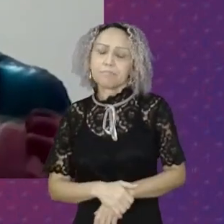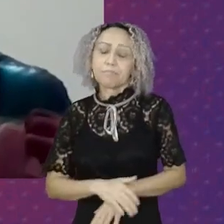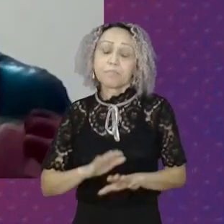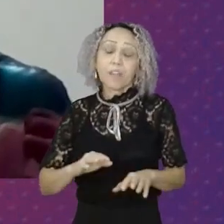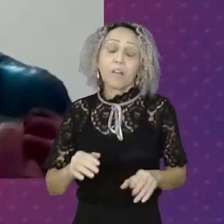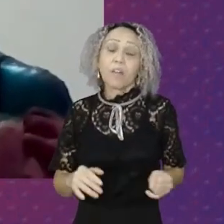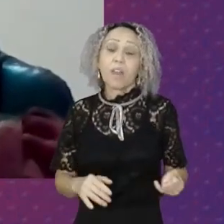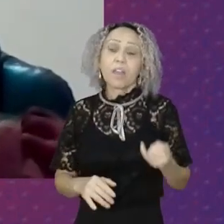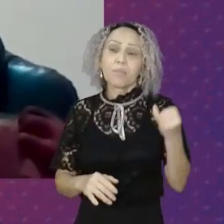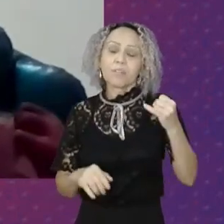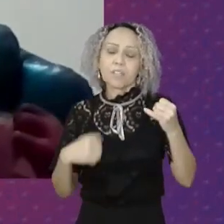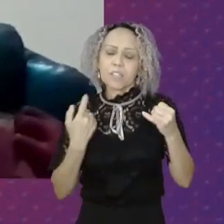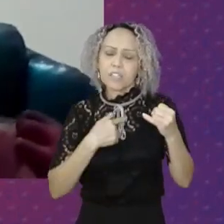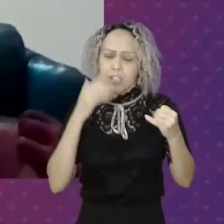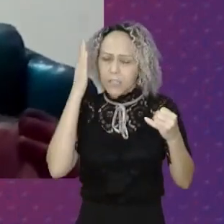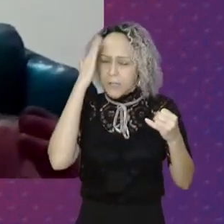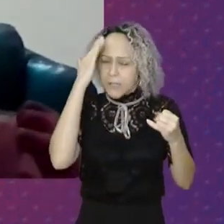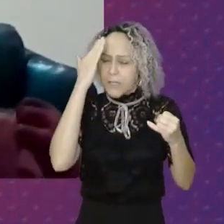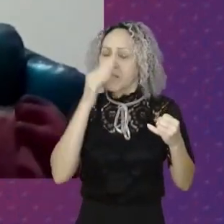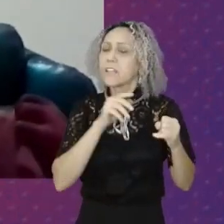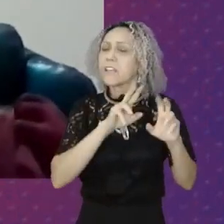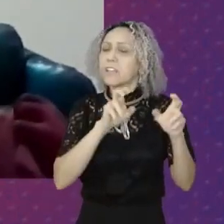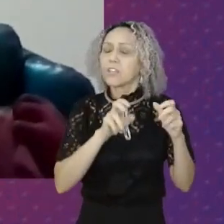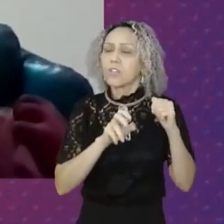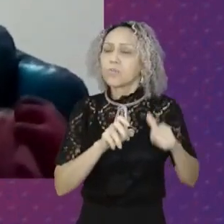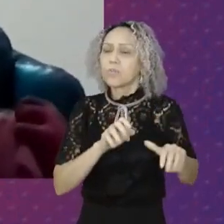gente compreender, inicialmente, sobre